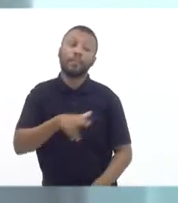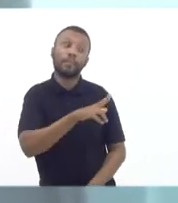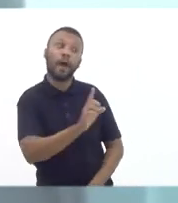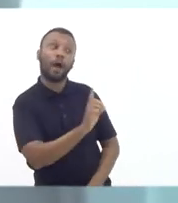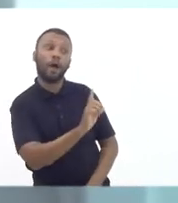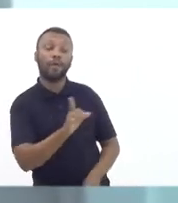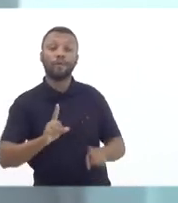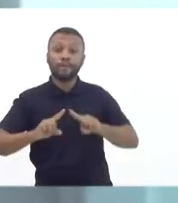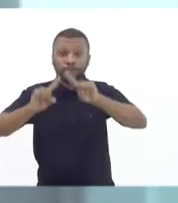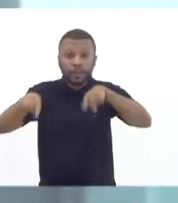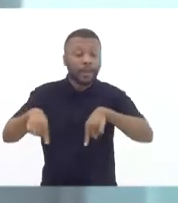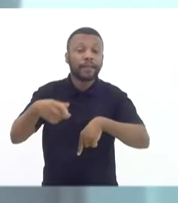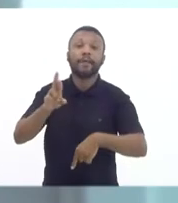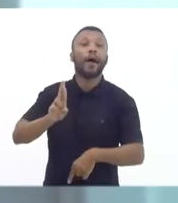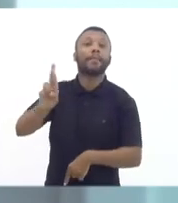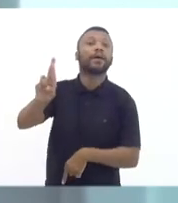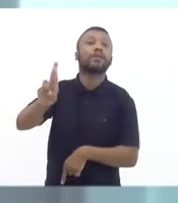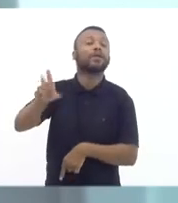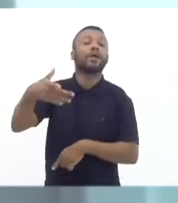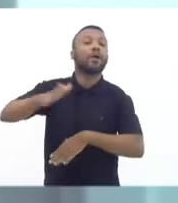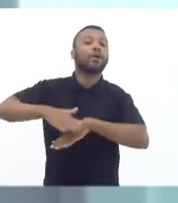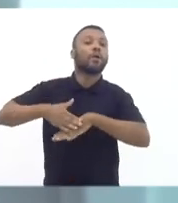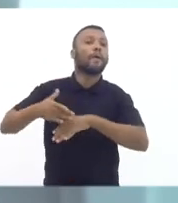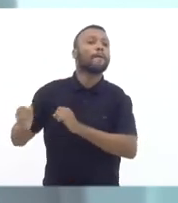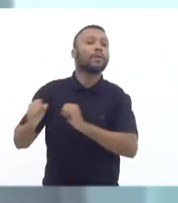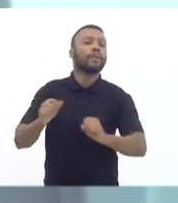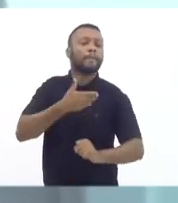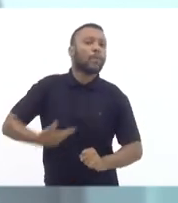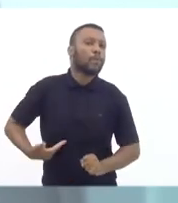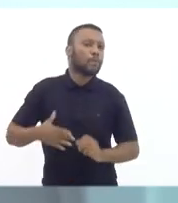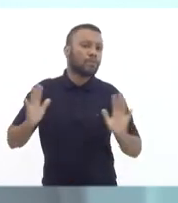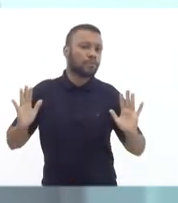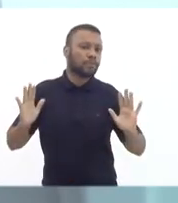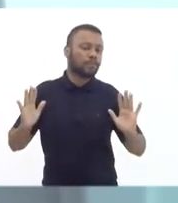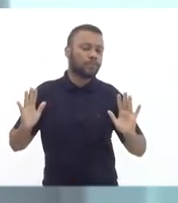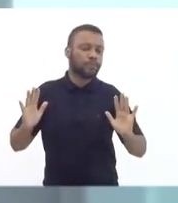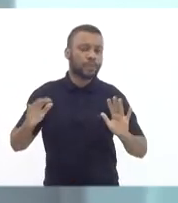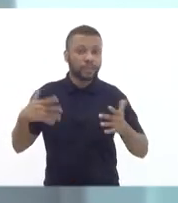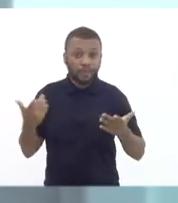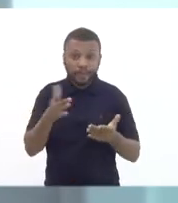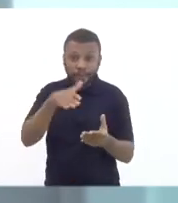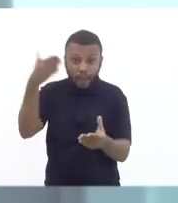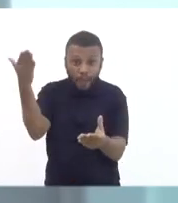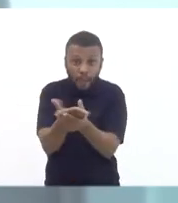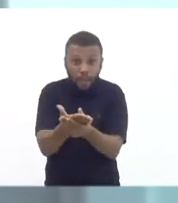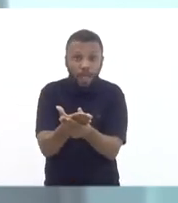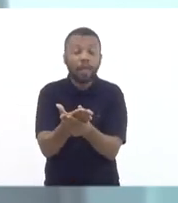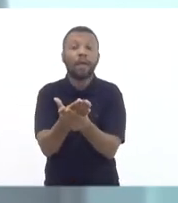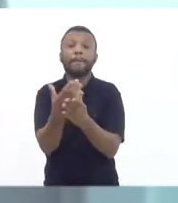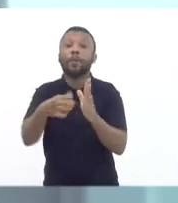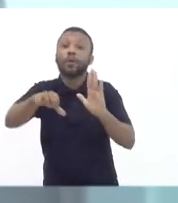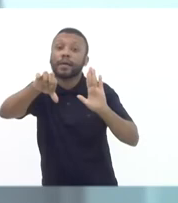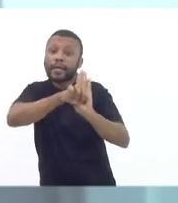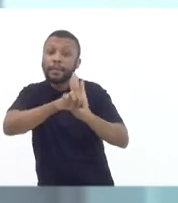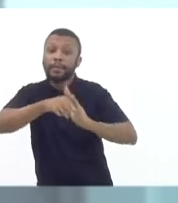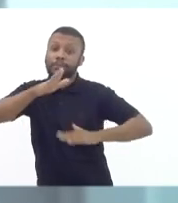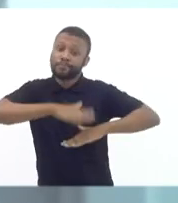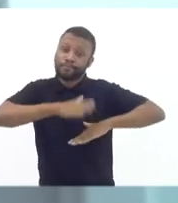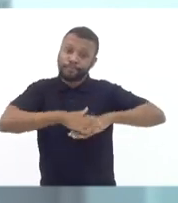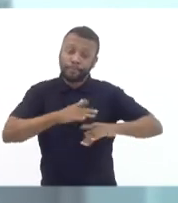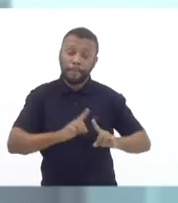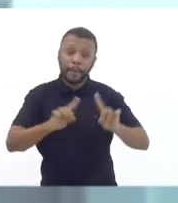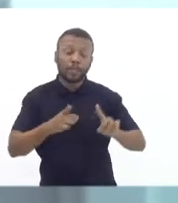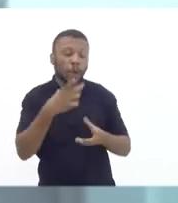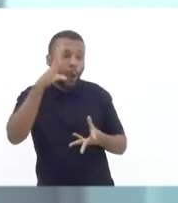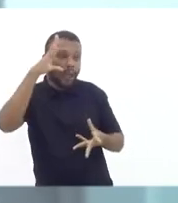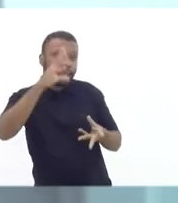ao funcionário que estava representando o poder público, estava executando um serviço público. Então, você vai responder pelo crime que você cometeu, mas eu